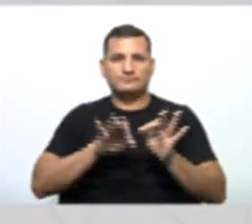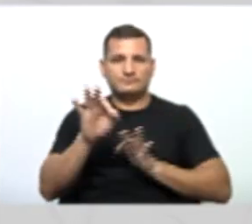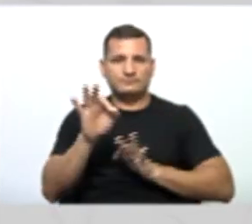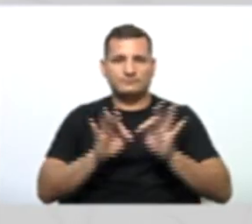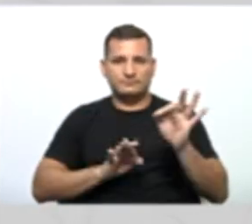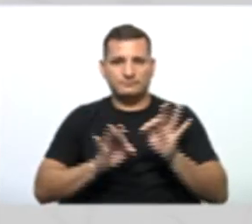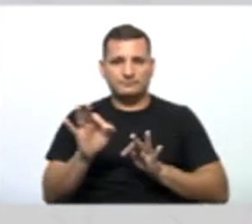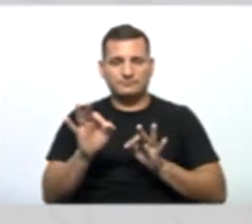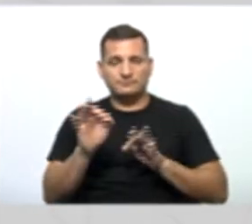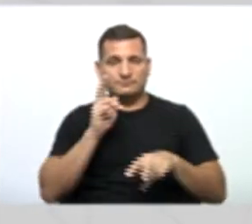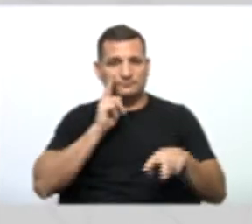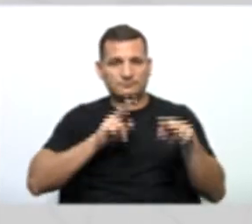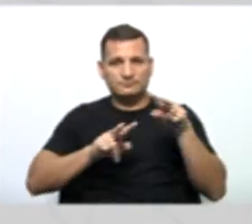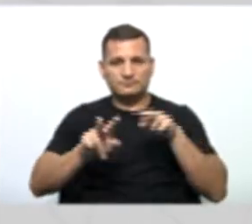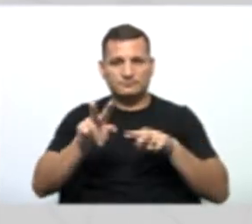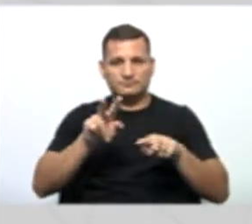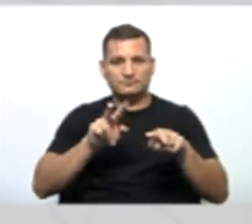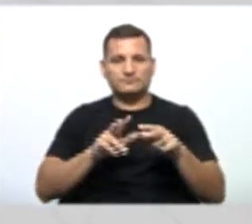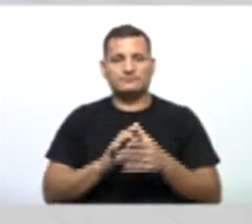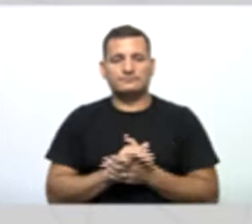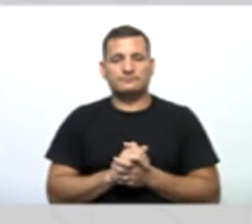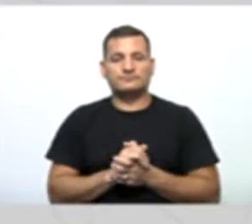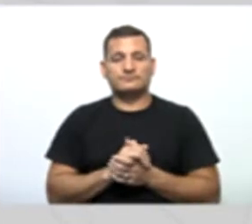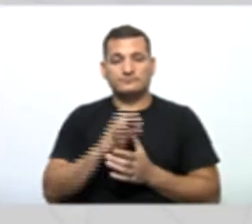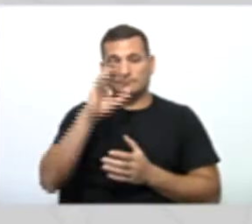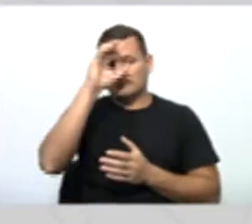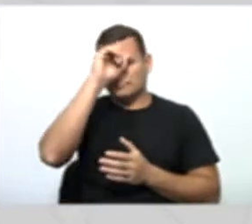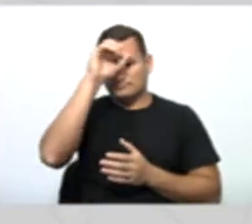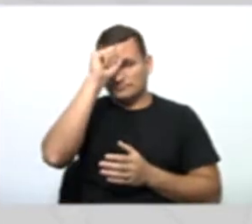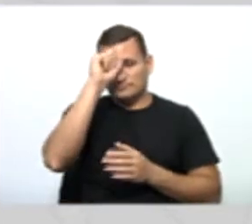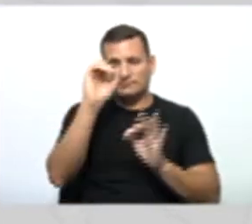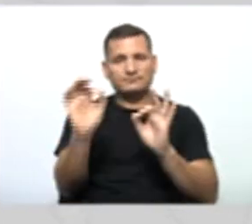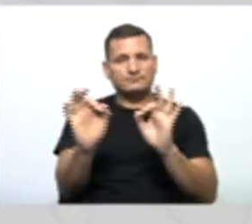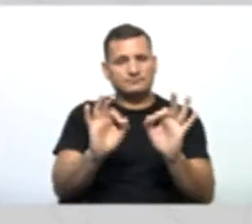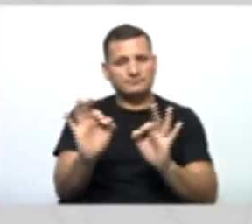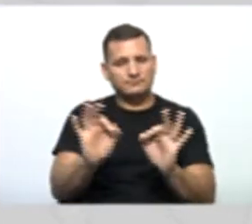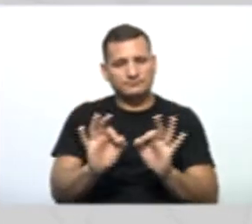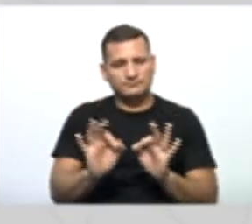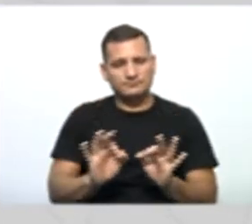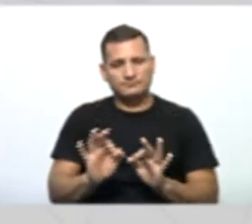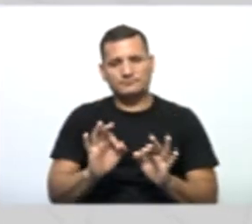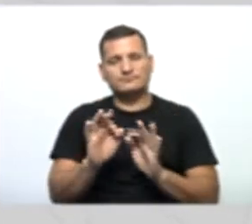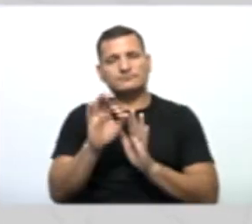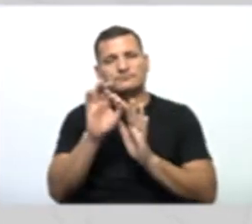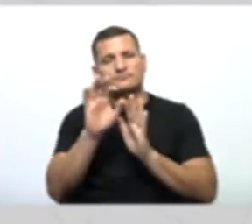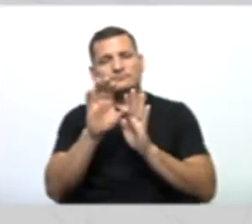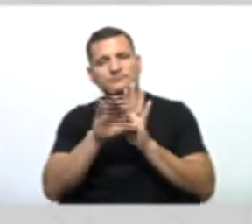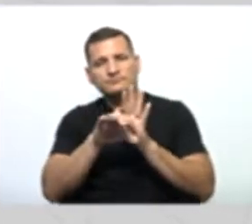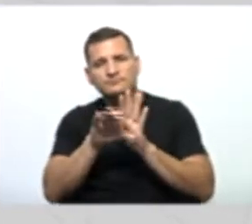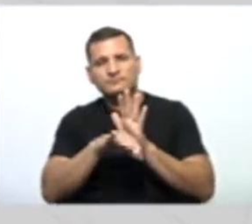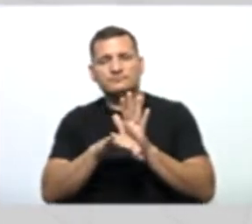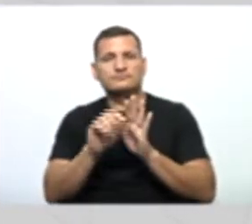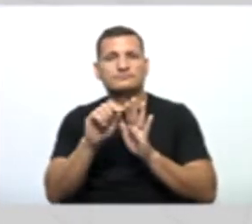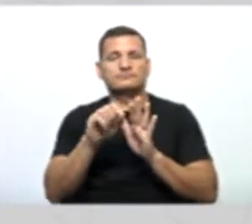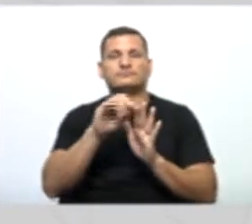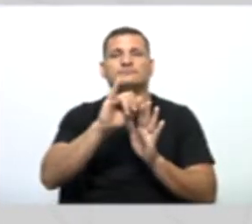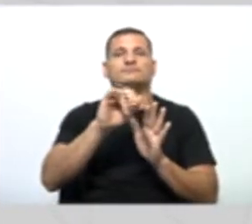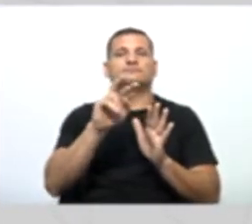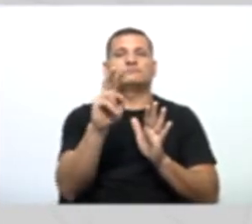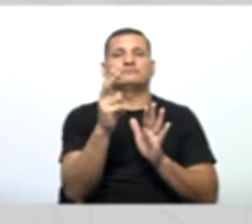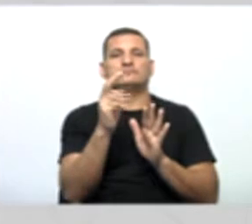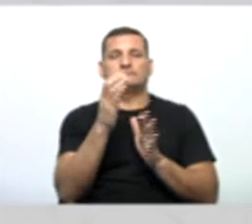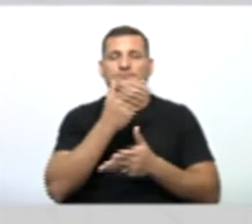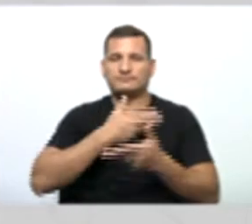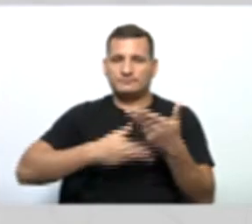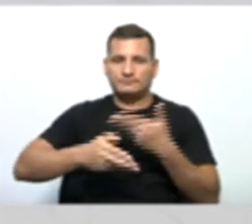visual, aprender a construir elementos com base nos conceitos da interação homem-computador.